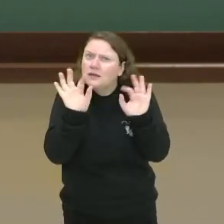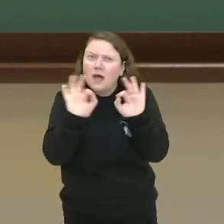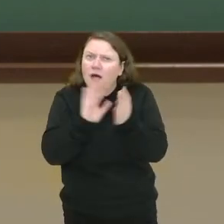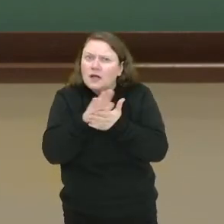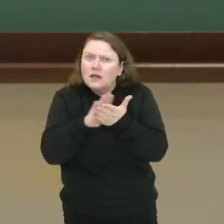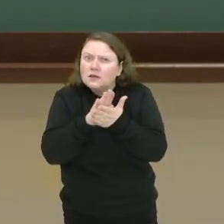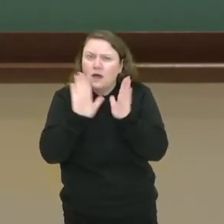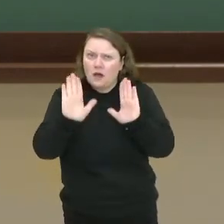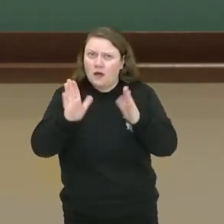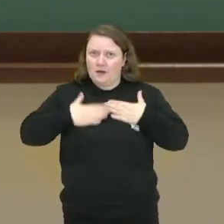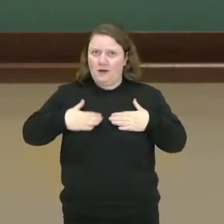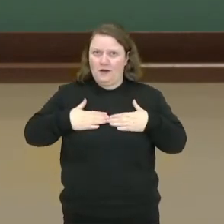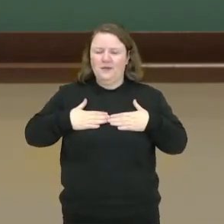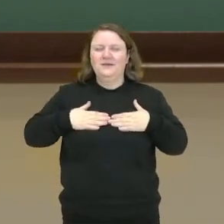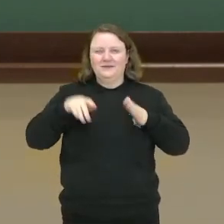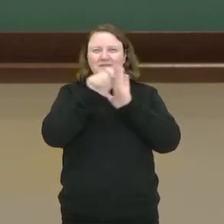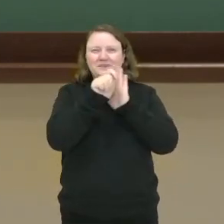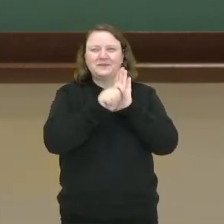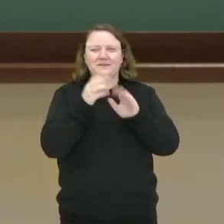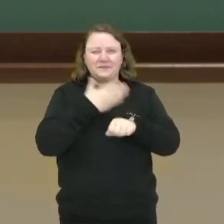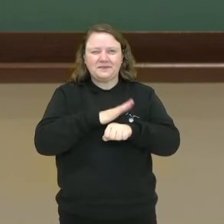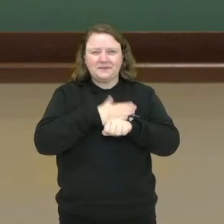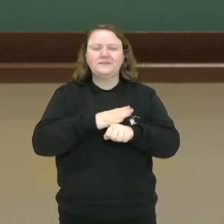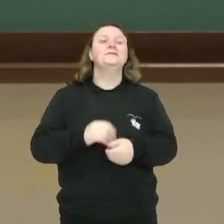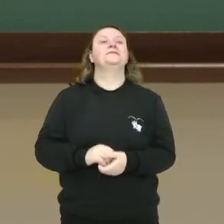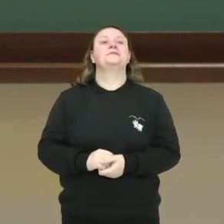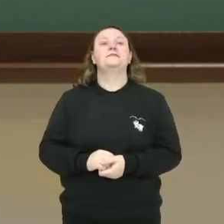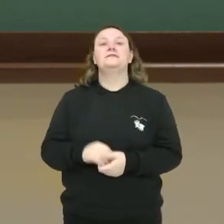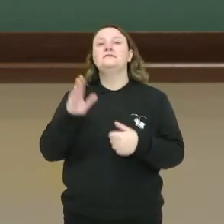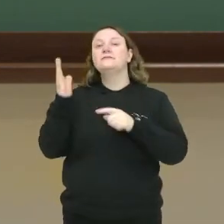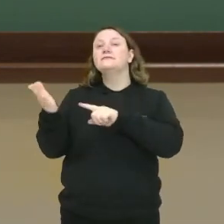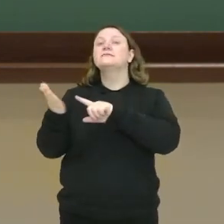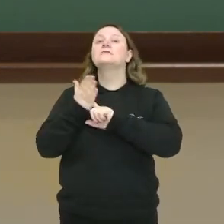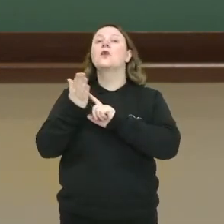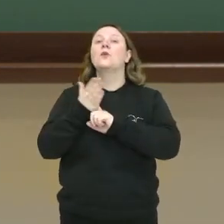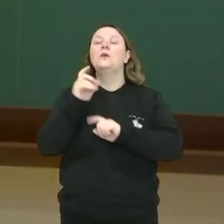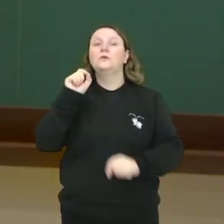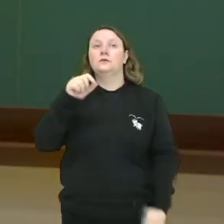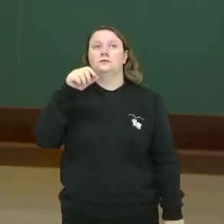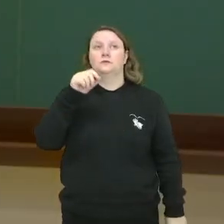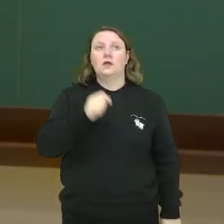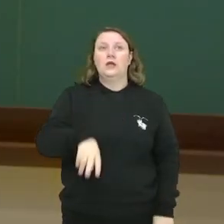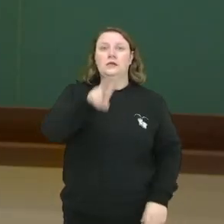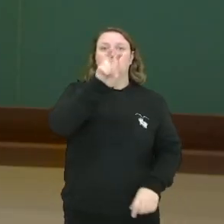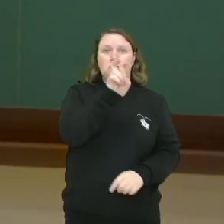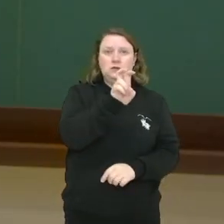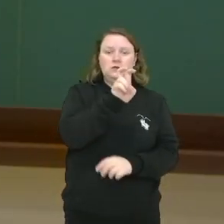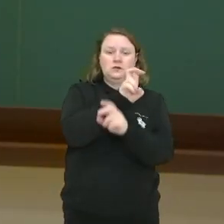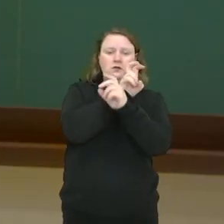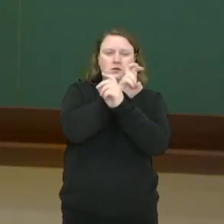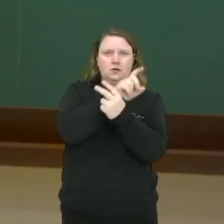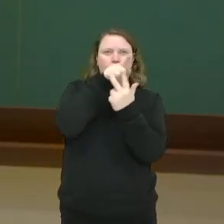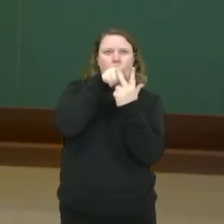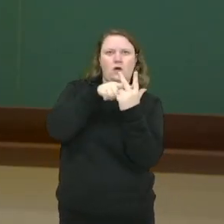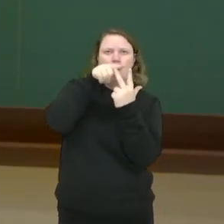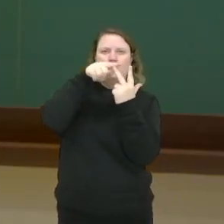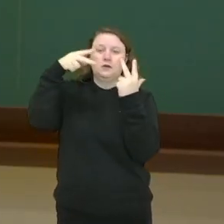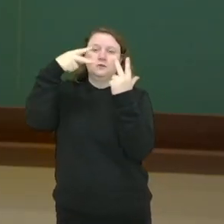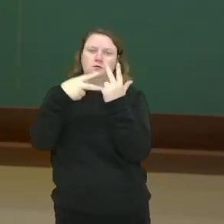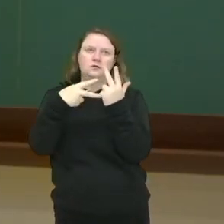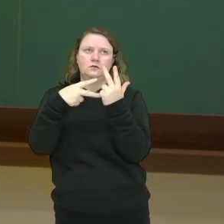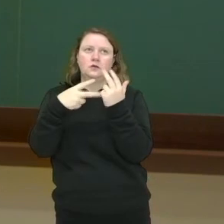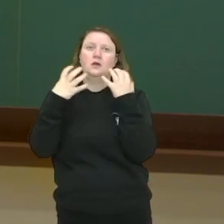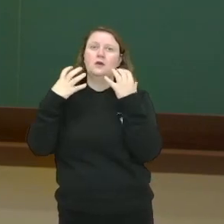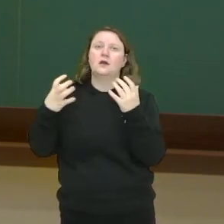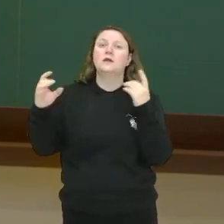vamos caminhar até o final. Então, ele deu pra gente o apótema, que é 5 raiz de 2, e ele quer a área do quadrado